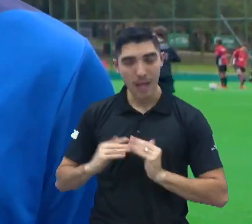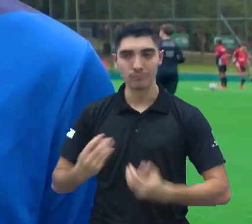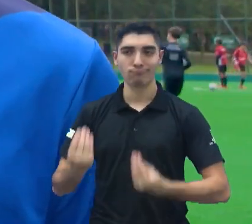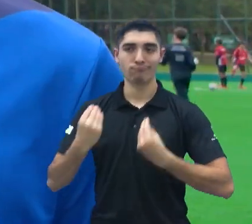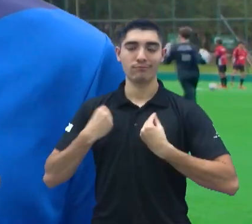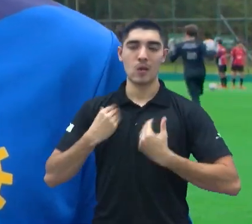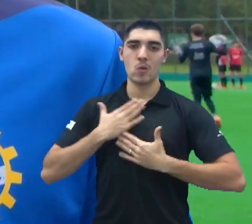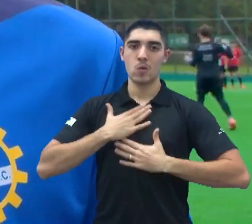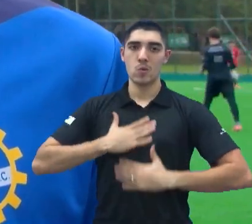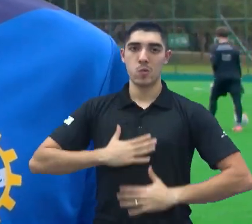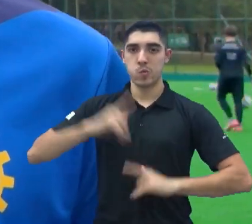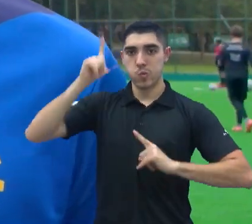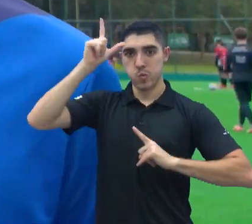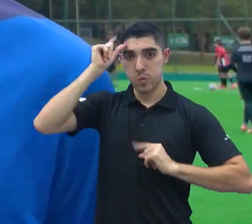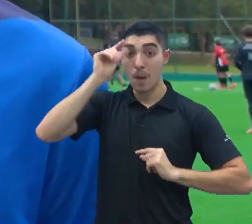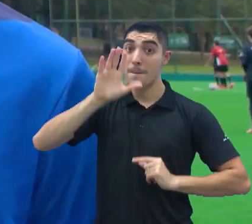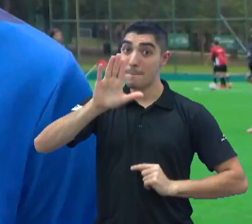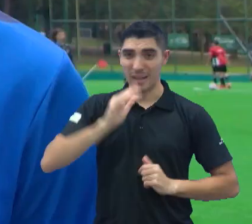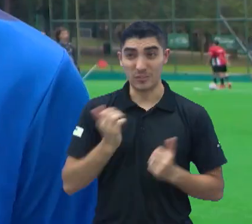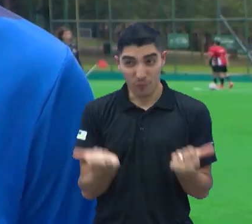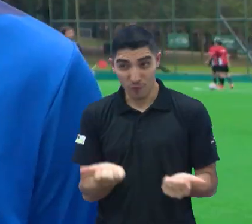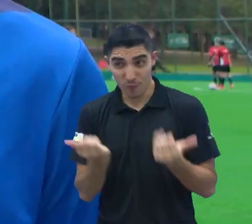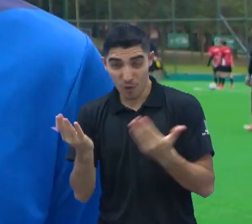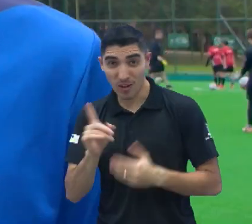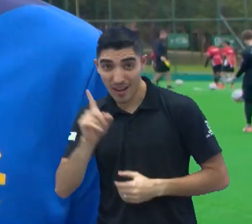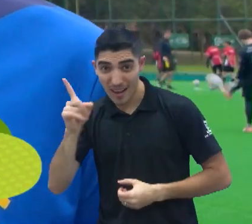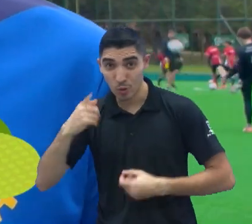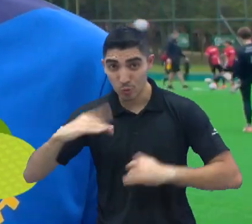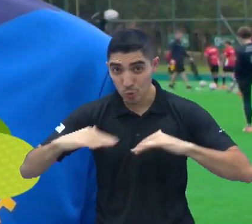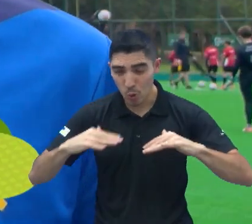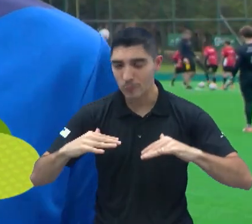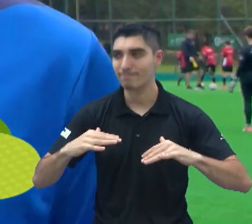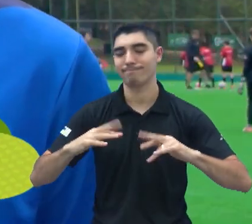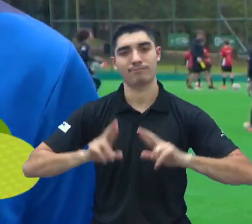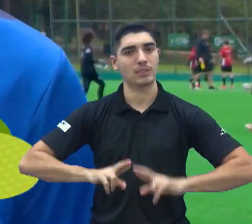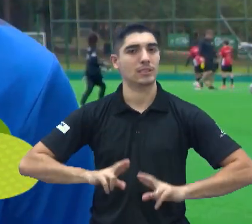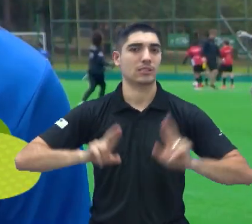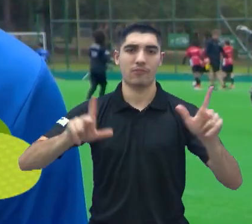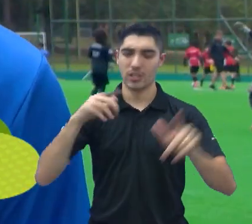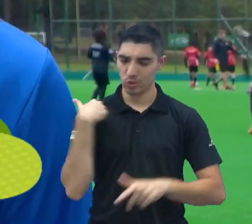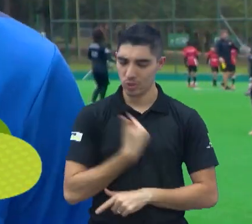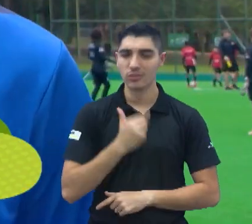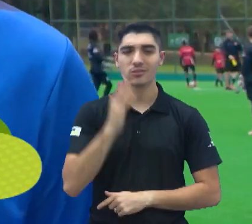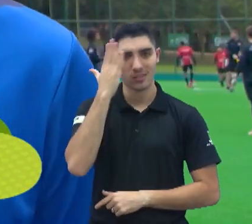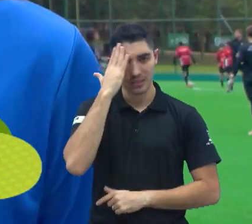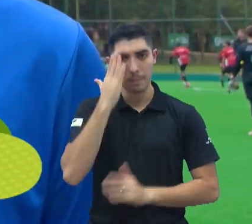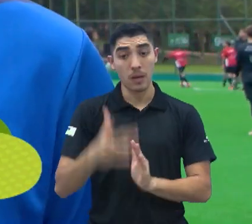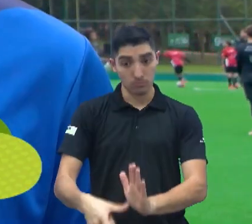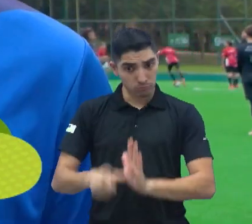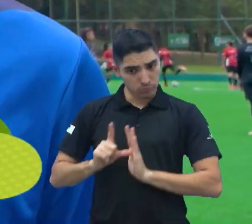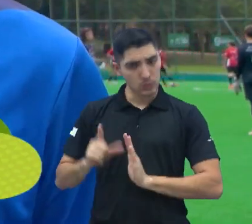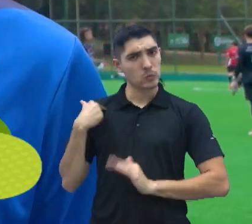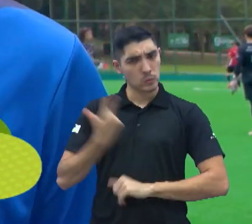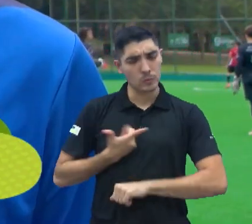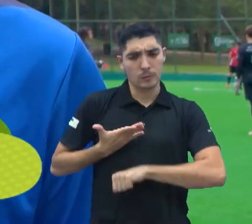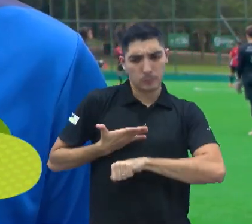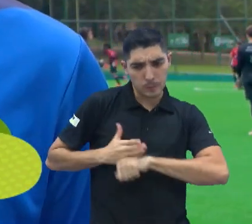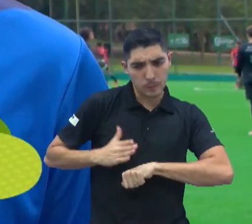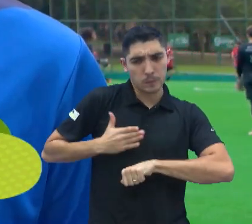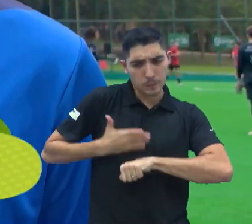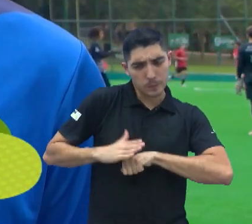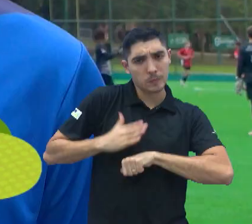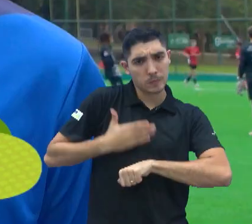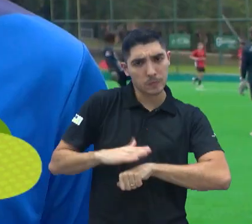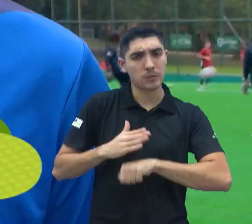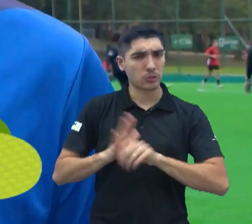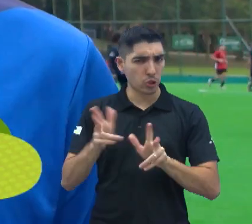tranquilidade, porém sabemos que lá o jogo vai ser totalmente diferente. Então estamos se preparando desde o início da semana, já observando os